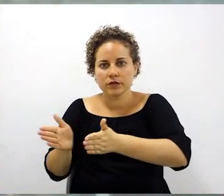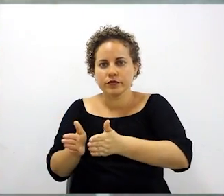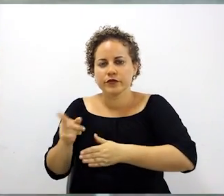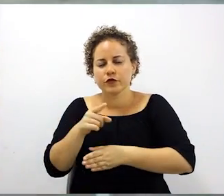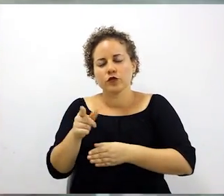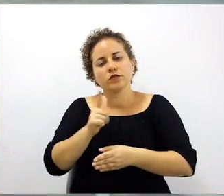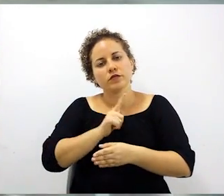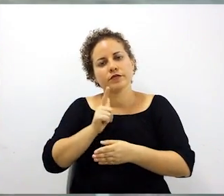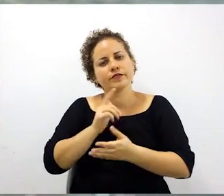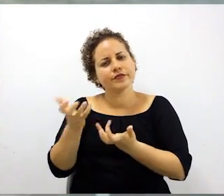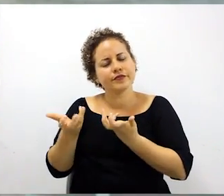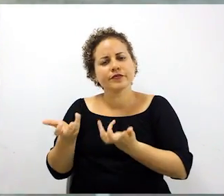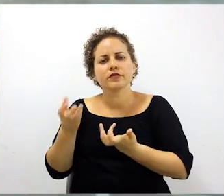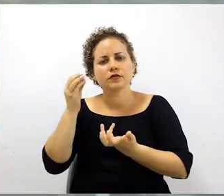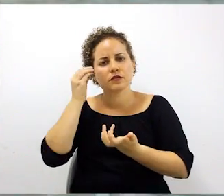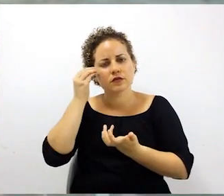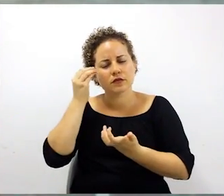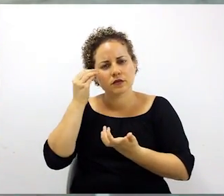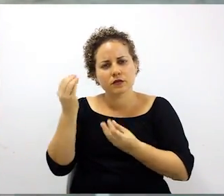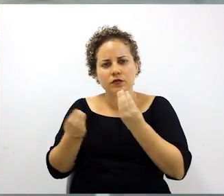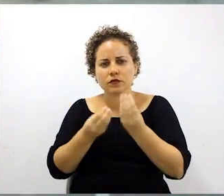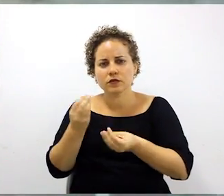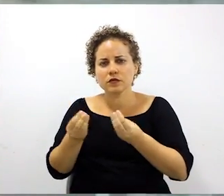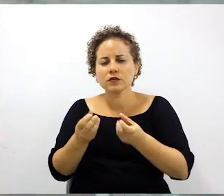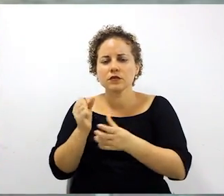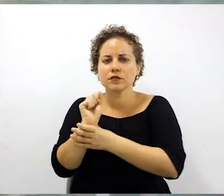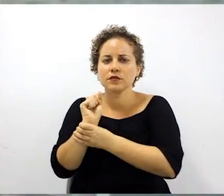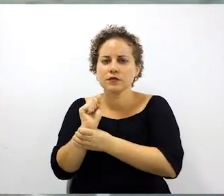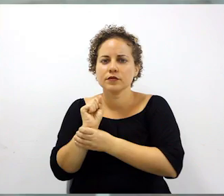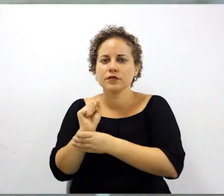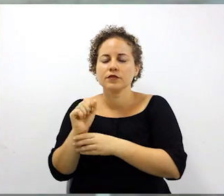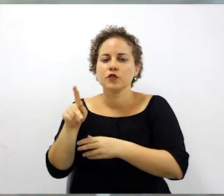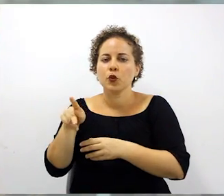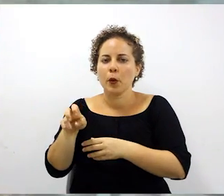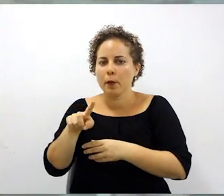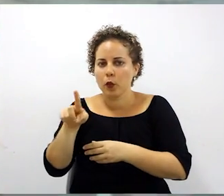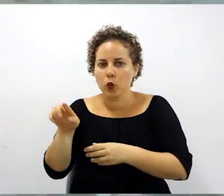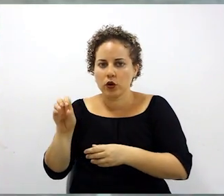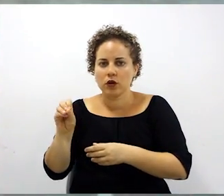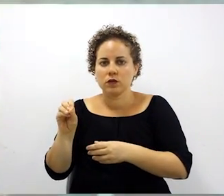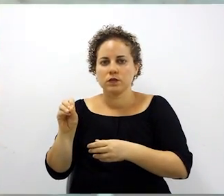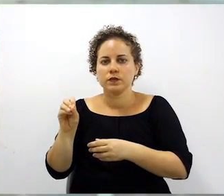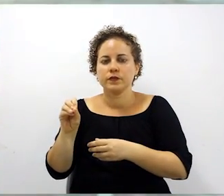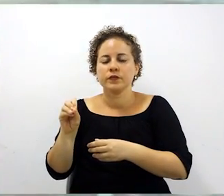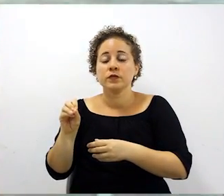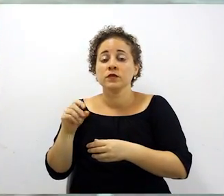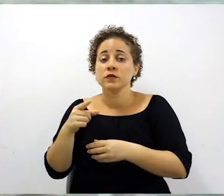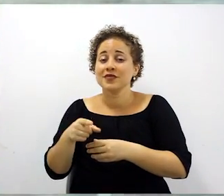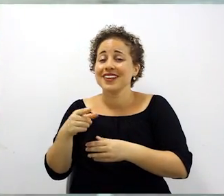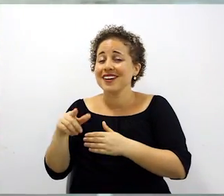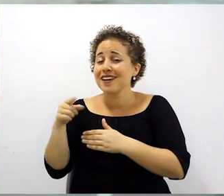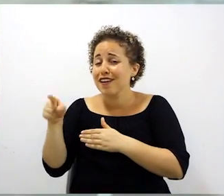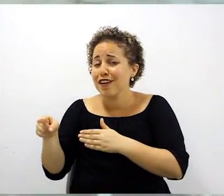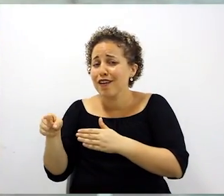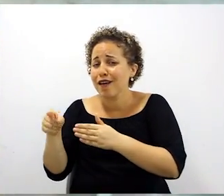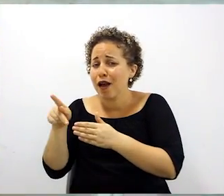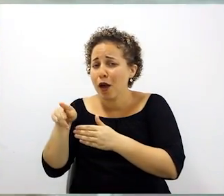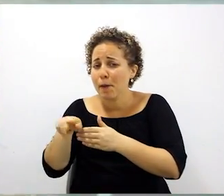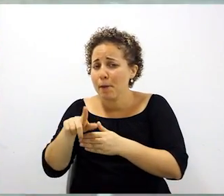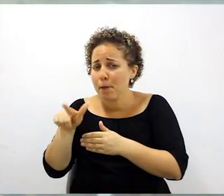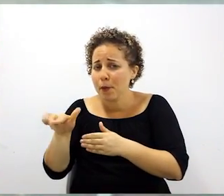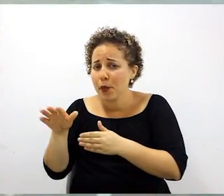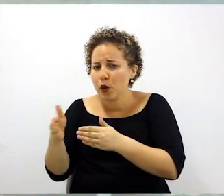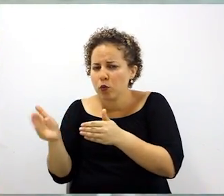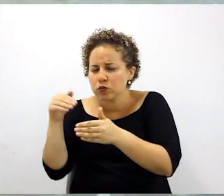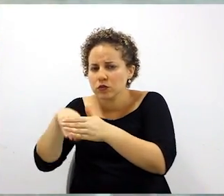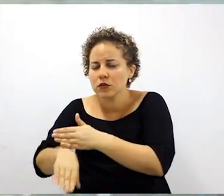você vai querer descer para verificar como é que está a segurança no porão da embarcação. E lá no porão da embarcação pode